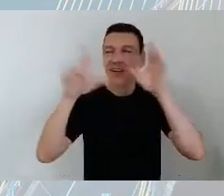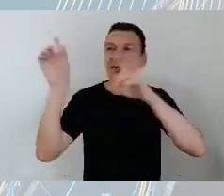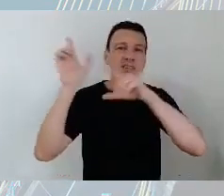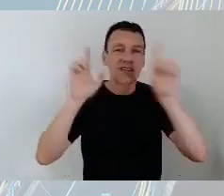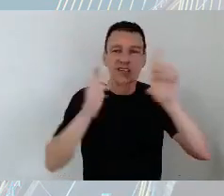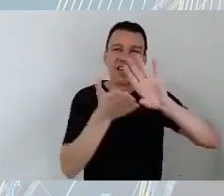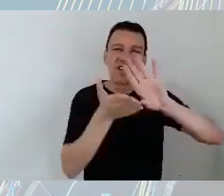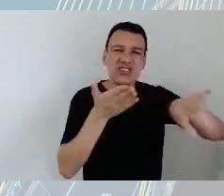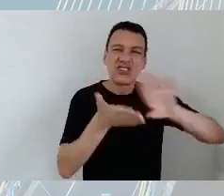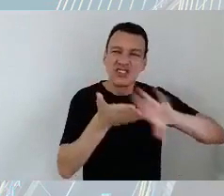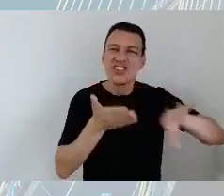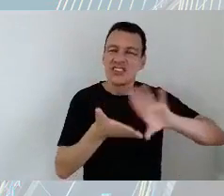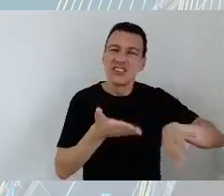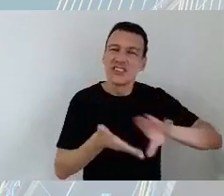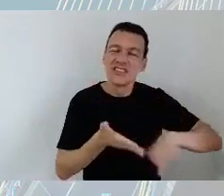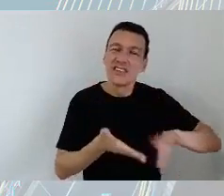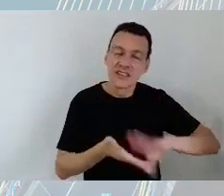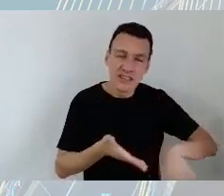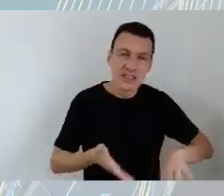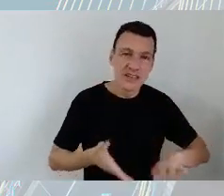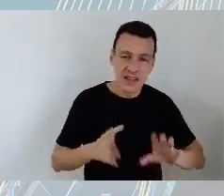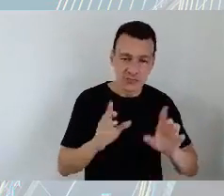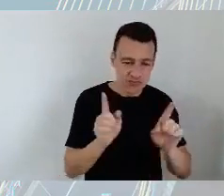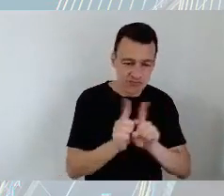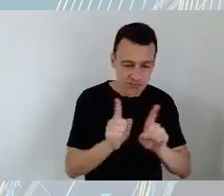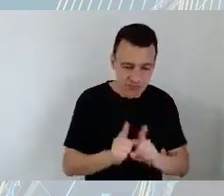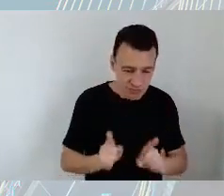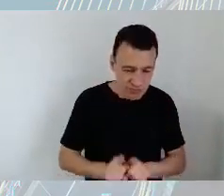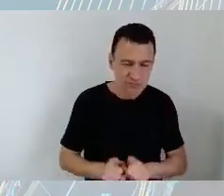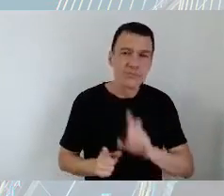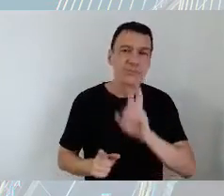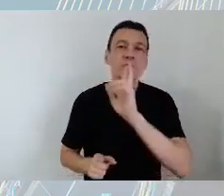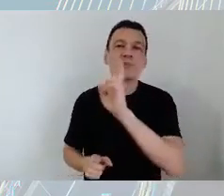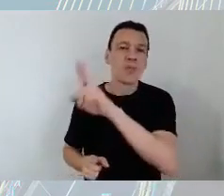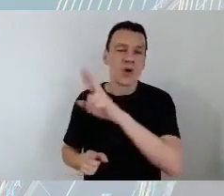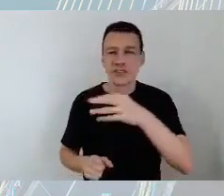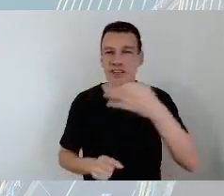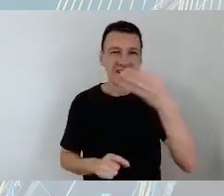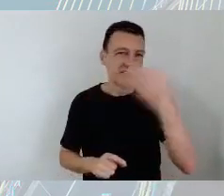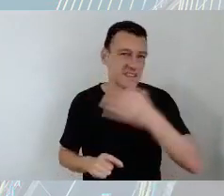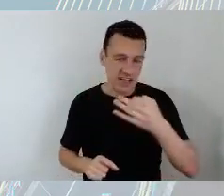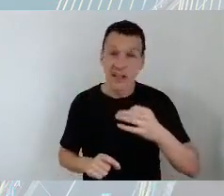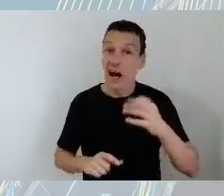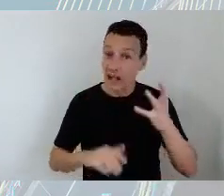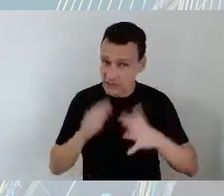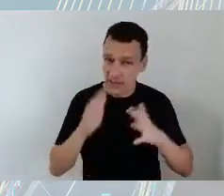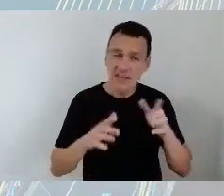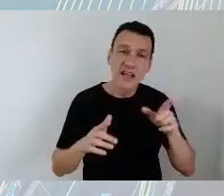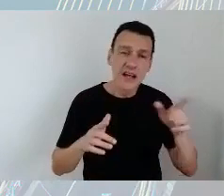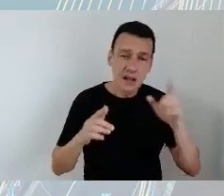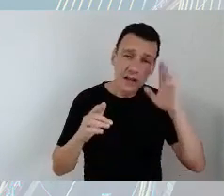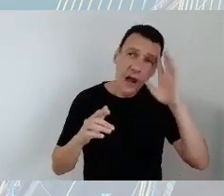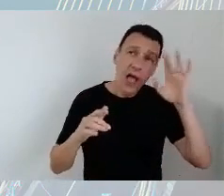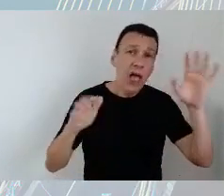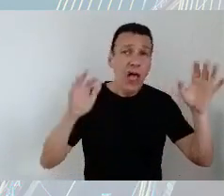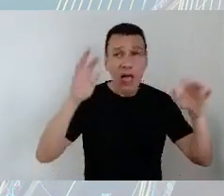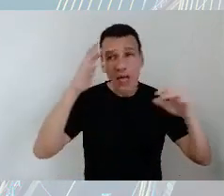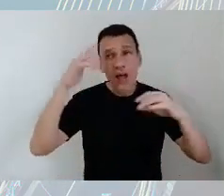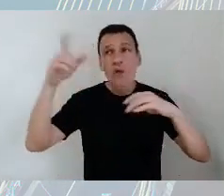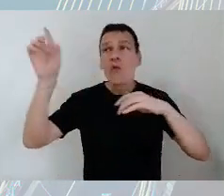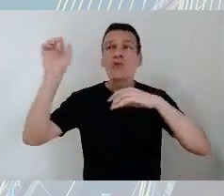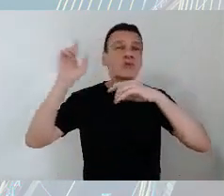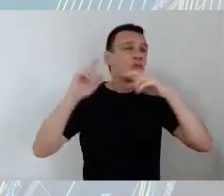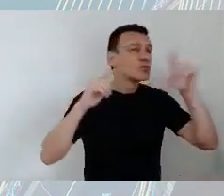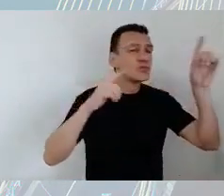pedido, ou o parâmetro de alucinação dele está muito alto. Então, você consegue refinar muito mais a resposta baseado no que ele já